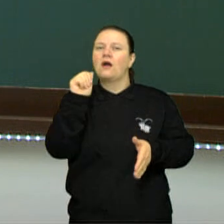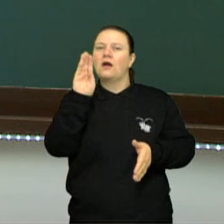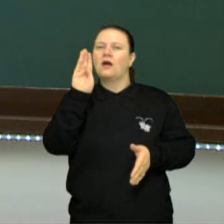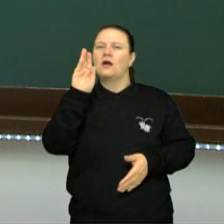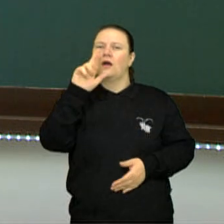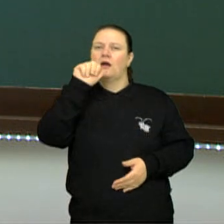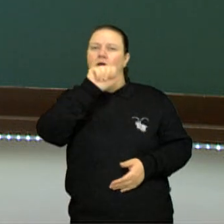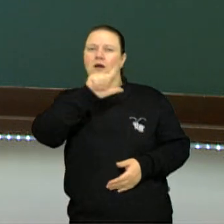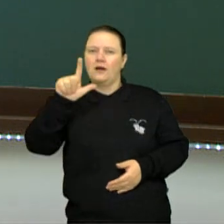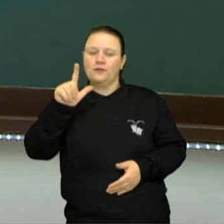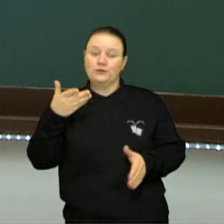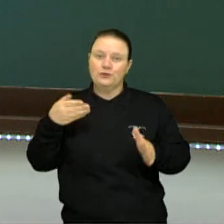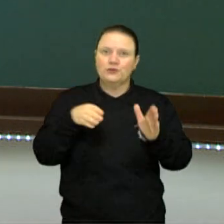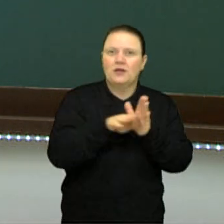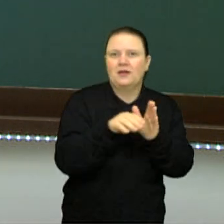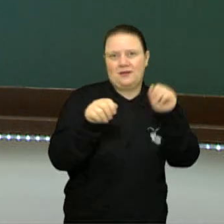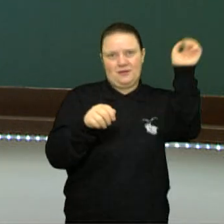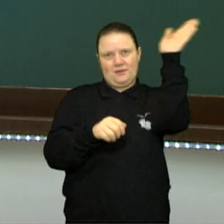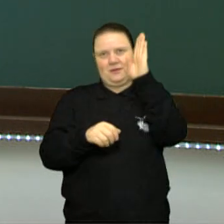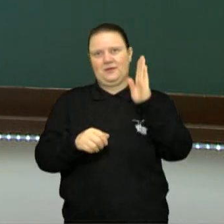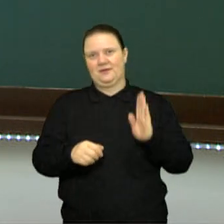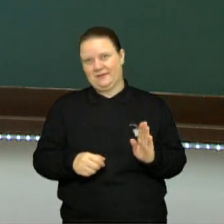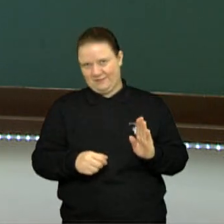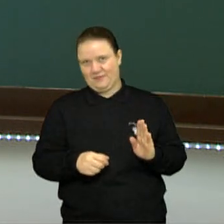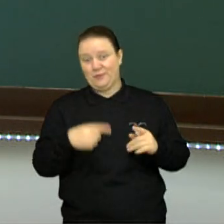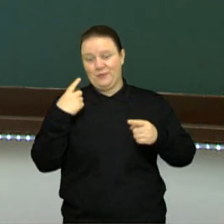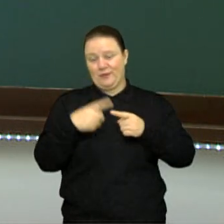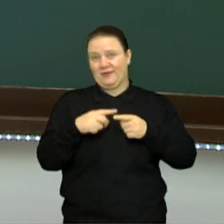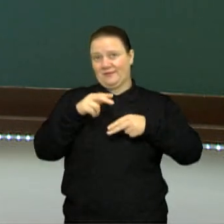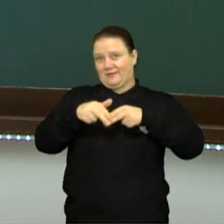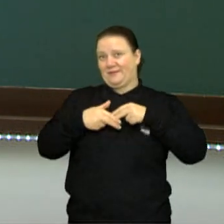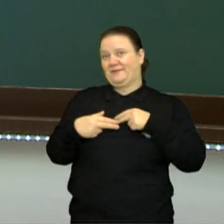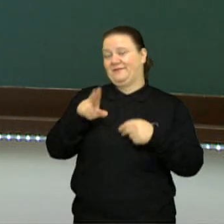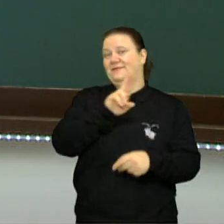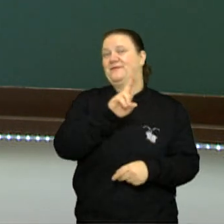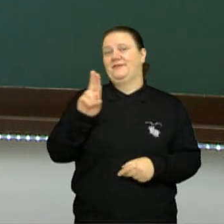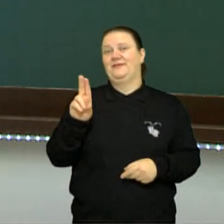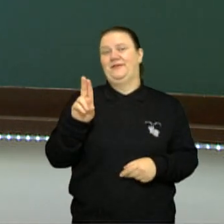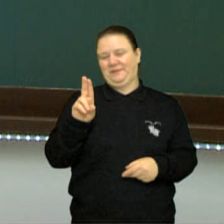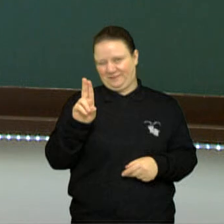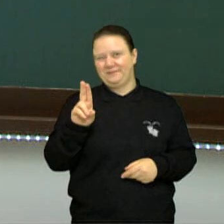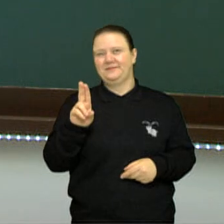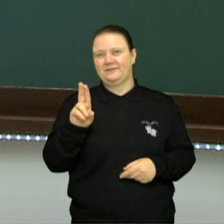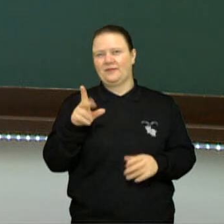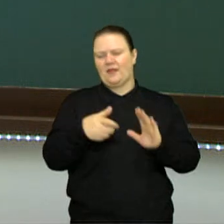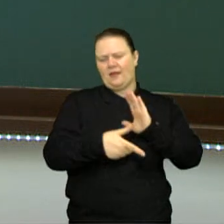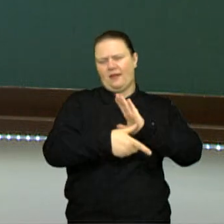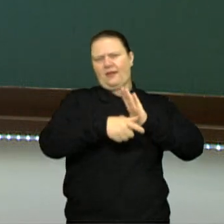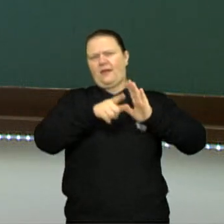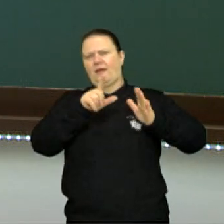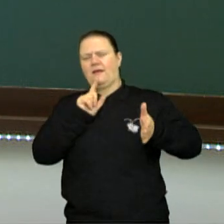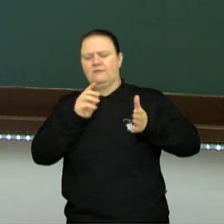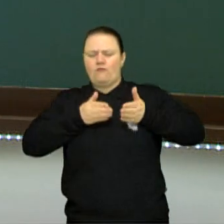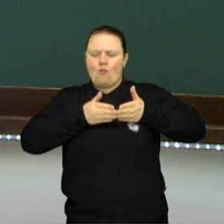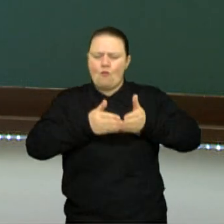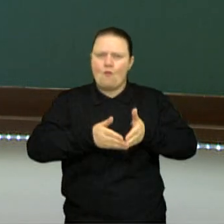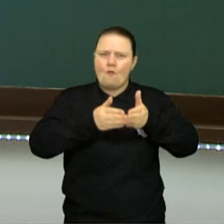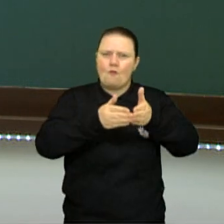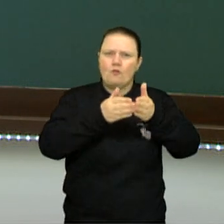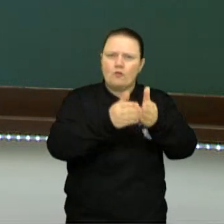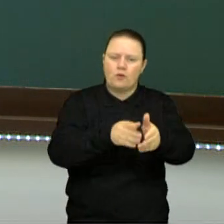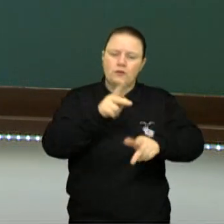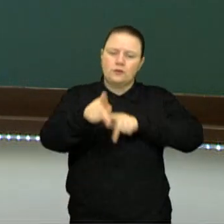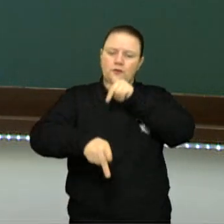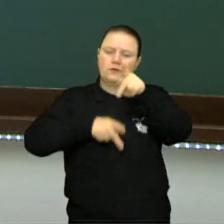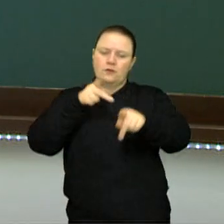povos indígenas. Então, a gente chama esse tipo de arte pré-cabraliana, né? Antes do Cabral, a arte dos nossos